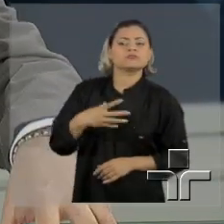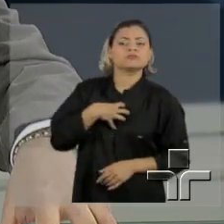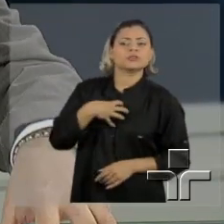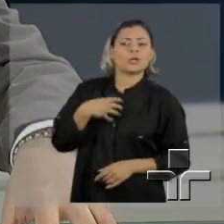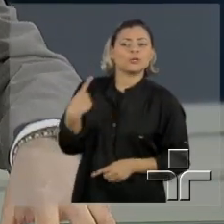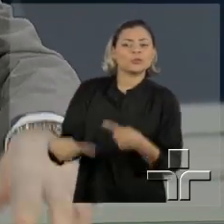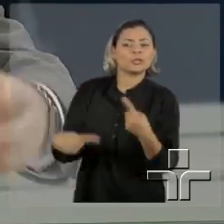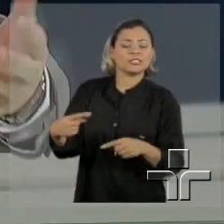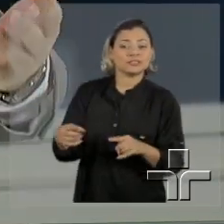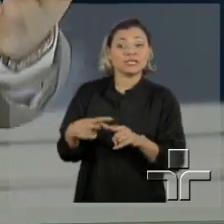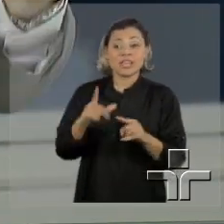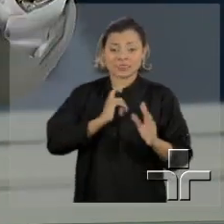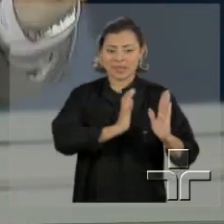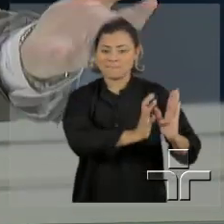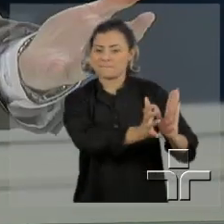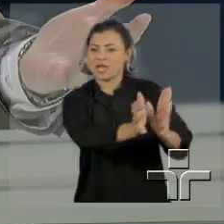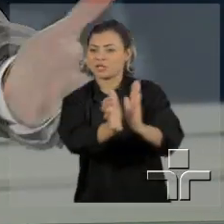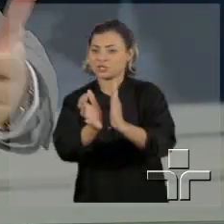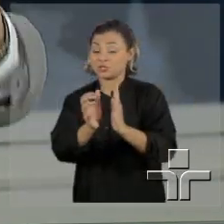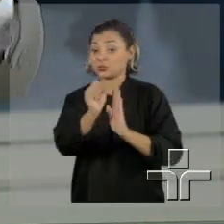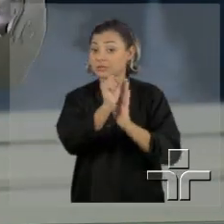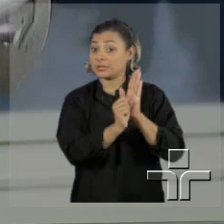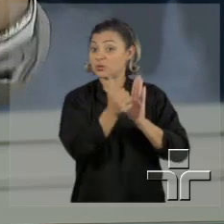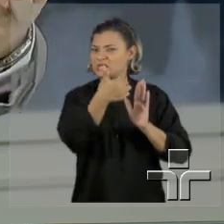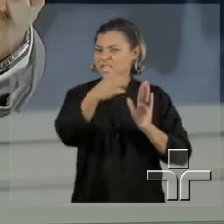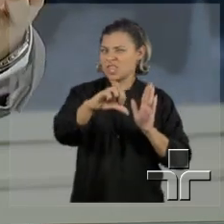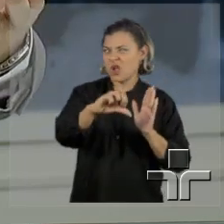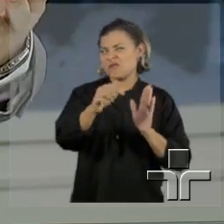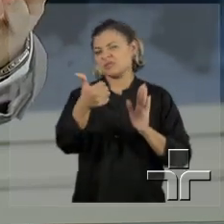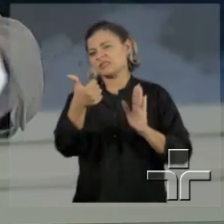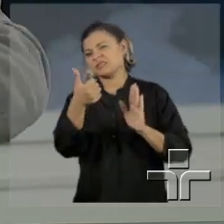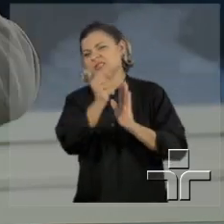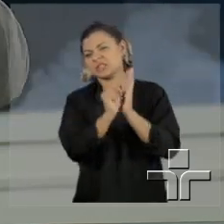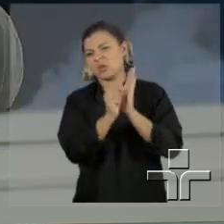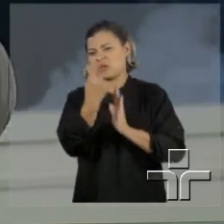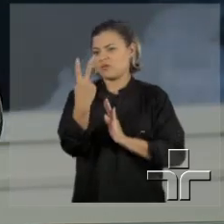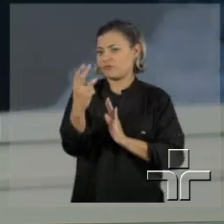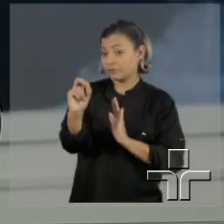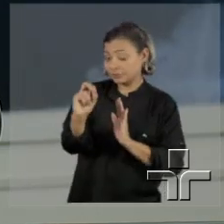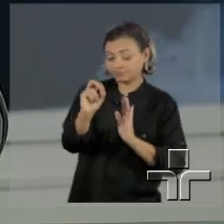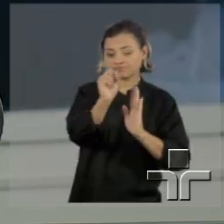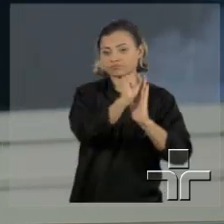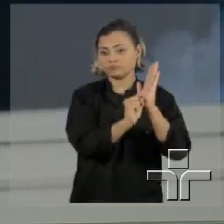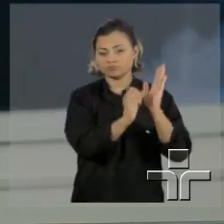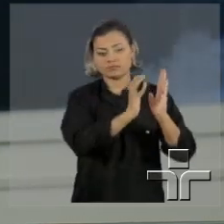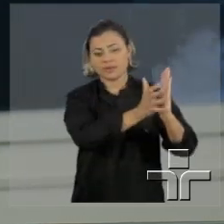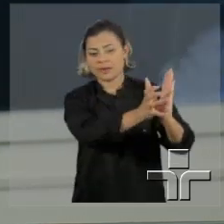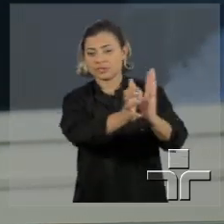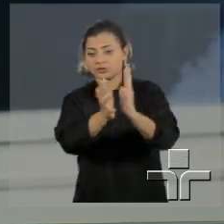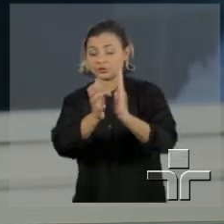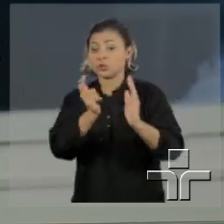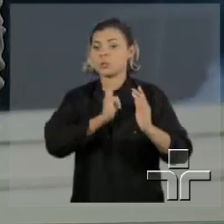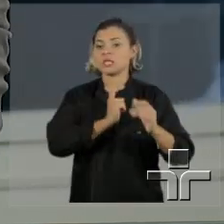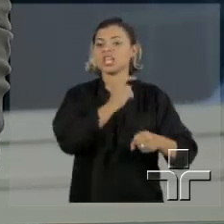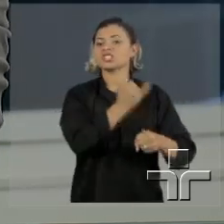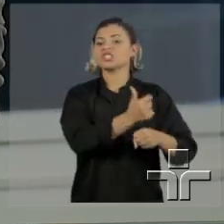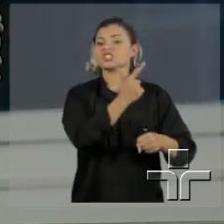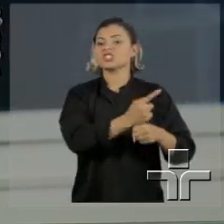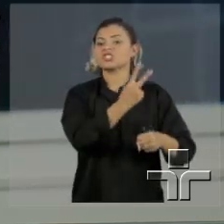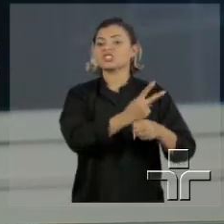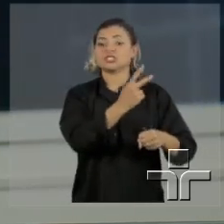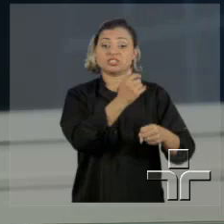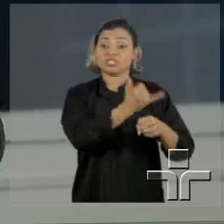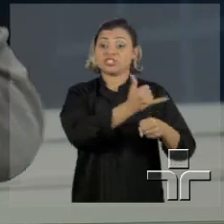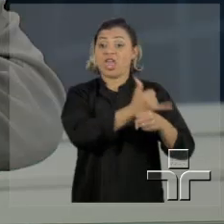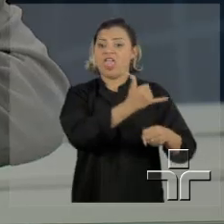os partidos que são estruturas do século XIX, do século XX, hierarquizadas, muitas vezes tem um chefe, ele é autoritário, vem